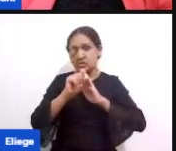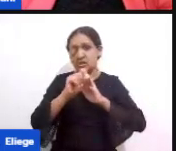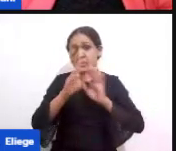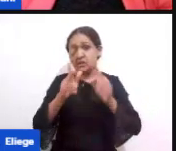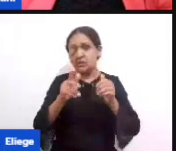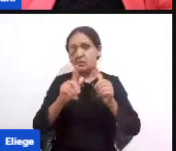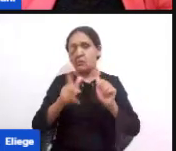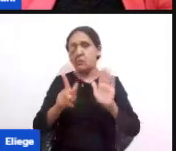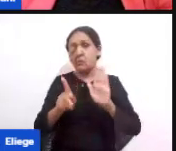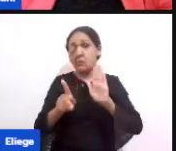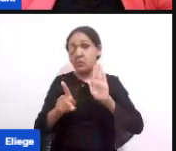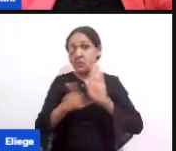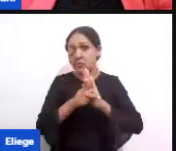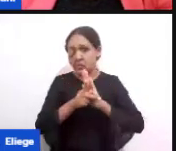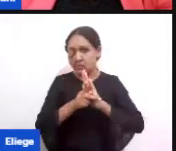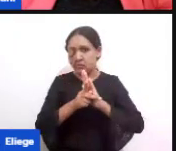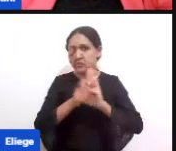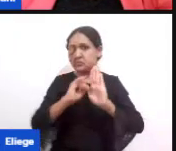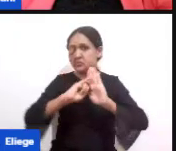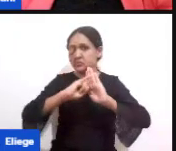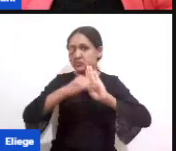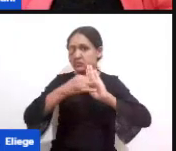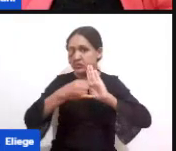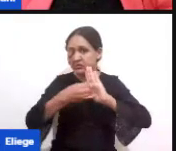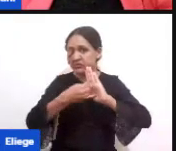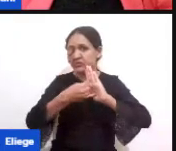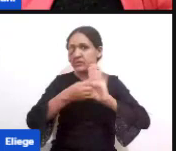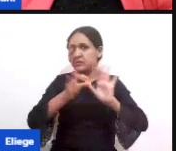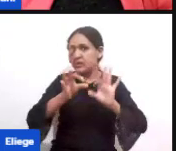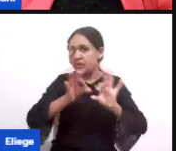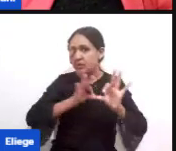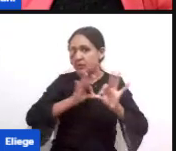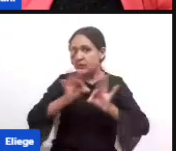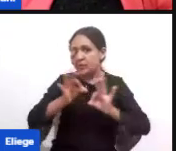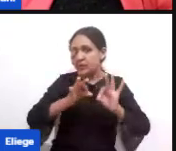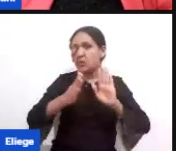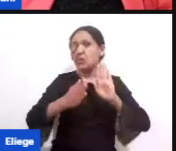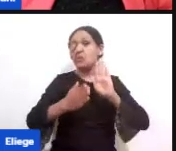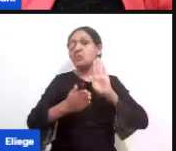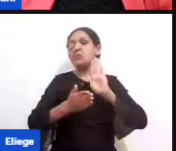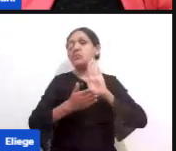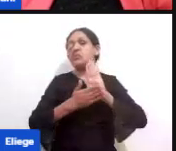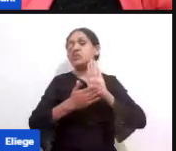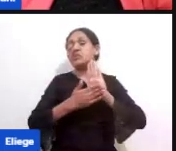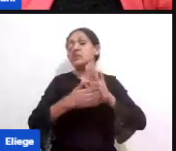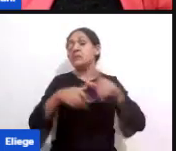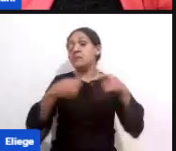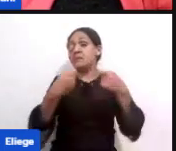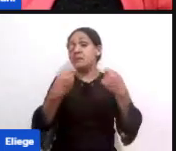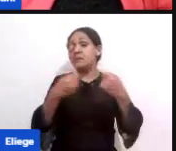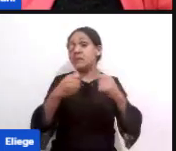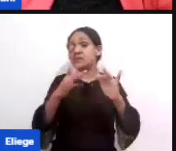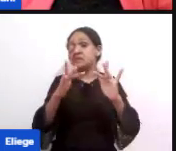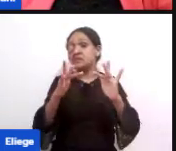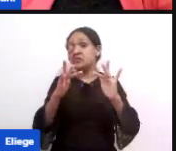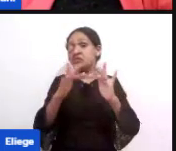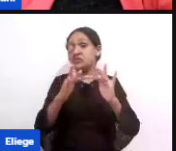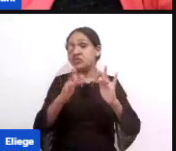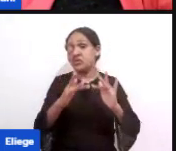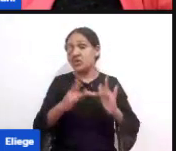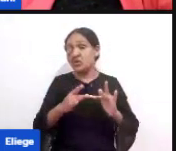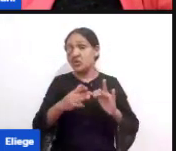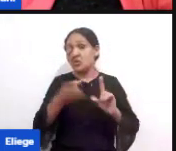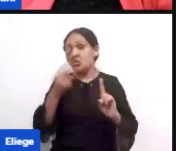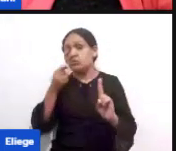a intencionalidade desse processo. O planejamento, ele tem que estar sempre de acordo com o objetivo